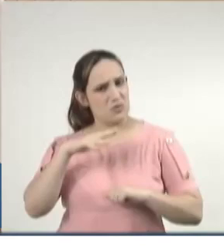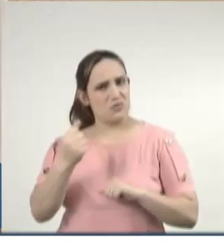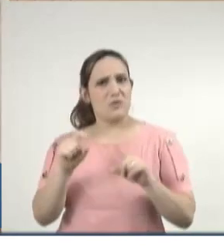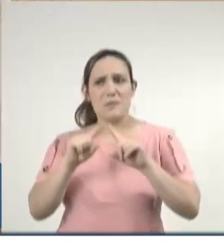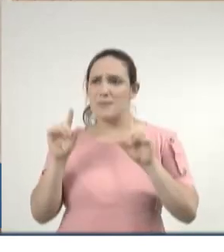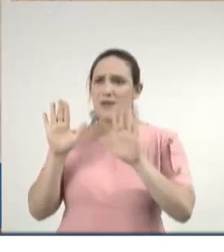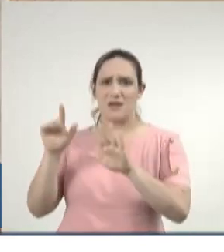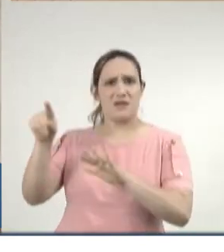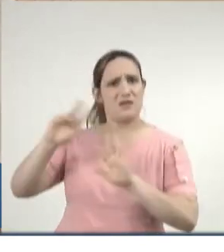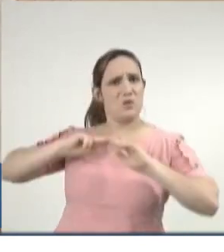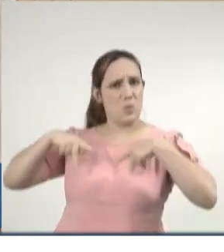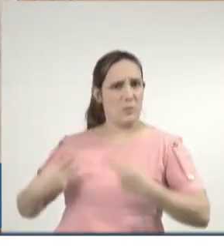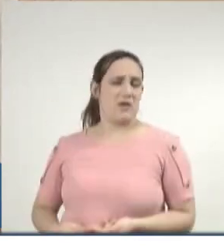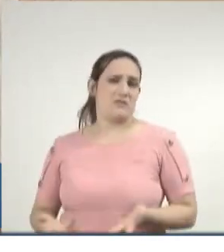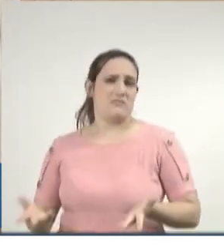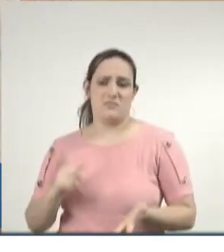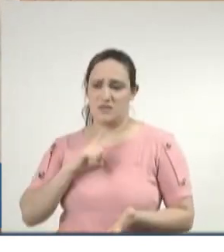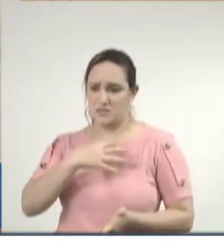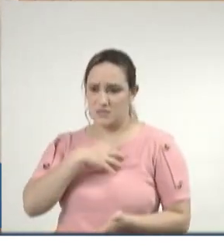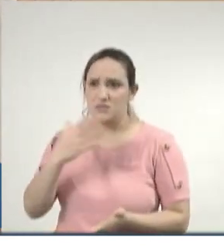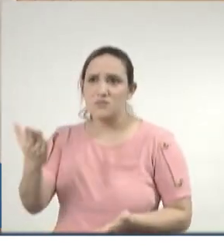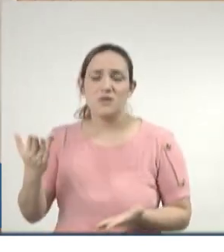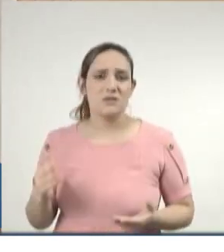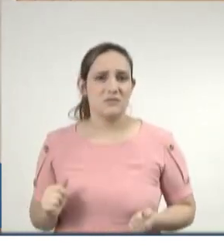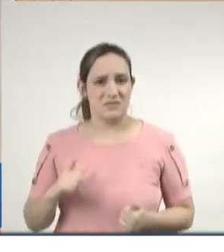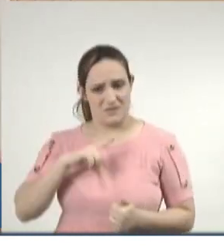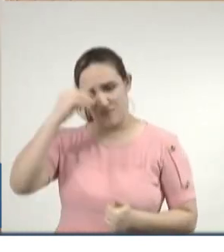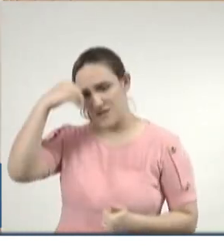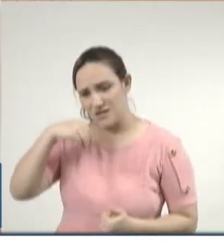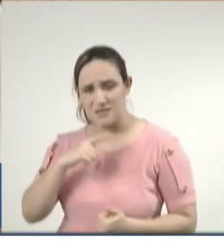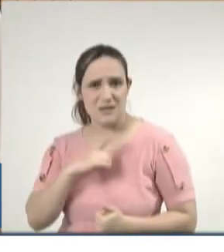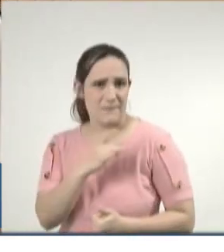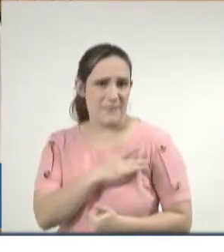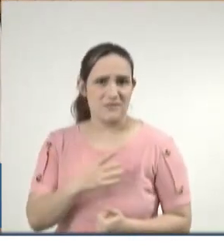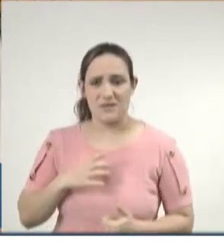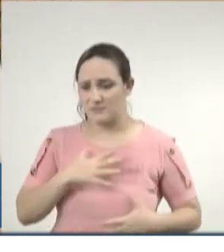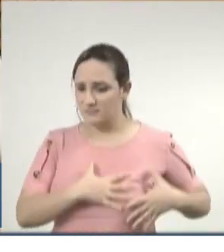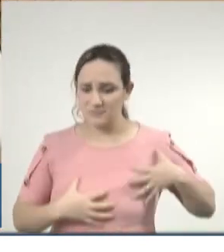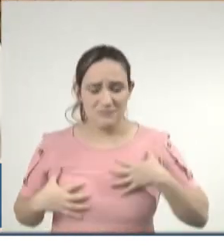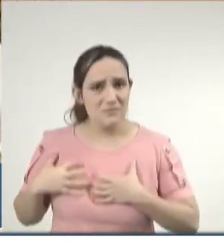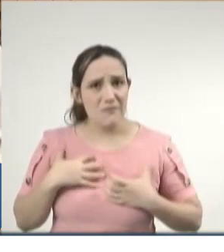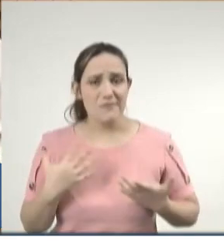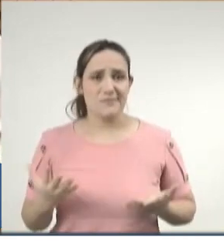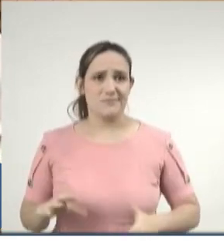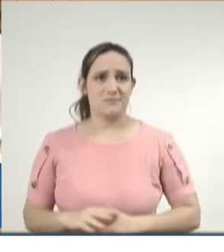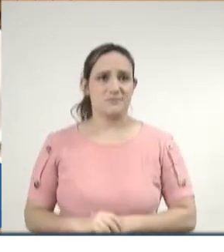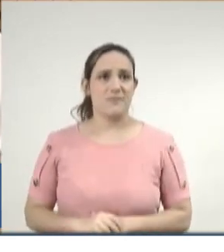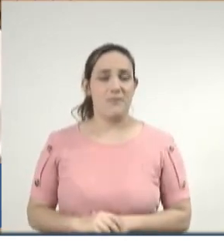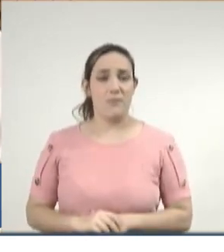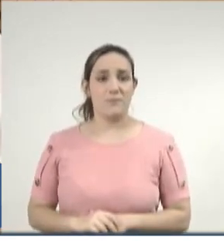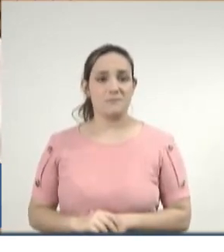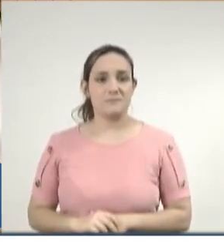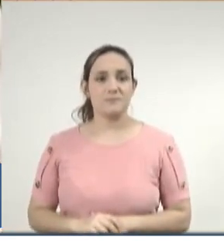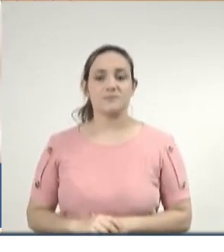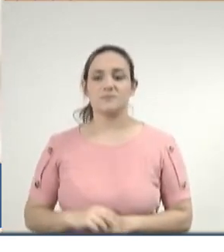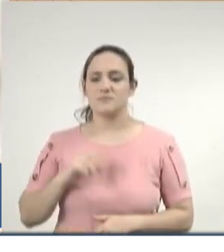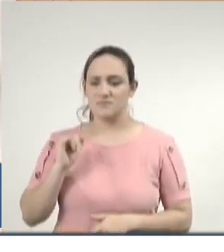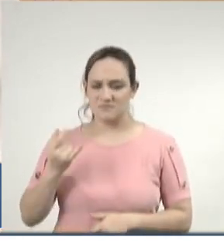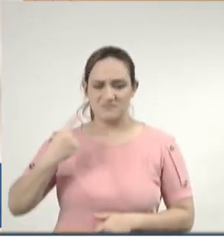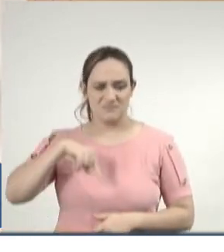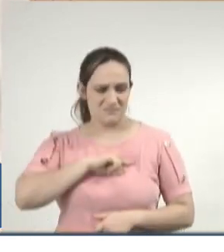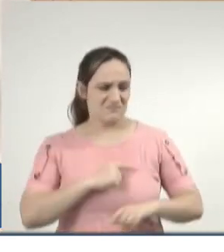também é ser humano. Ele também tem sentimento, ele tem fraqueza, ele tem medo, ele tem angústia. Toda vez que nós